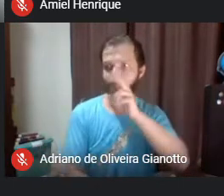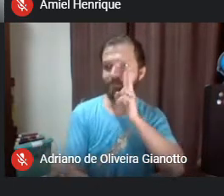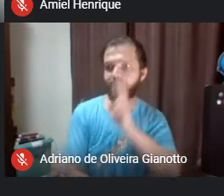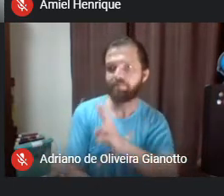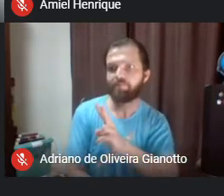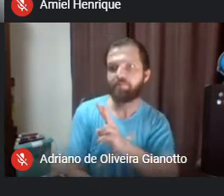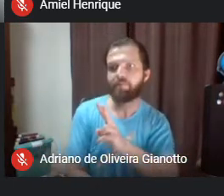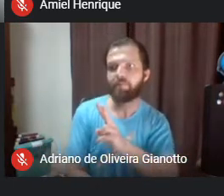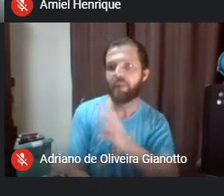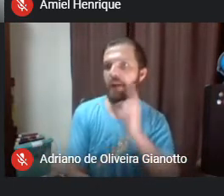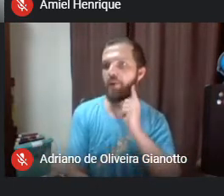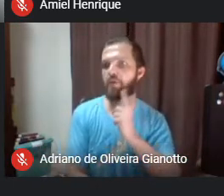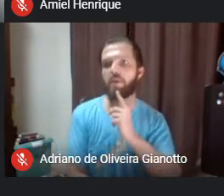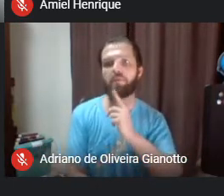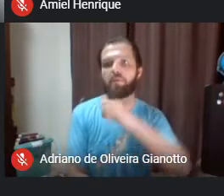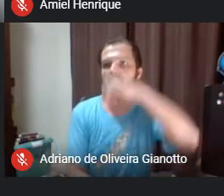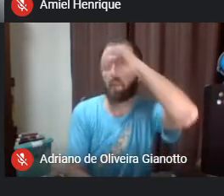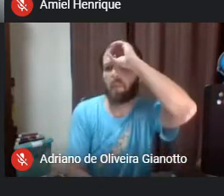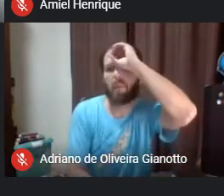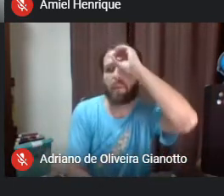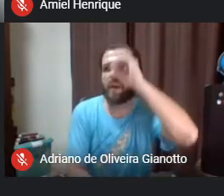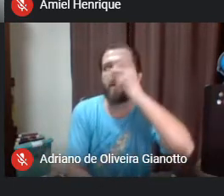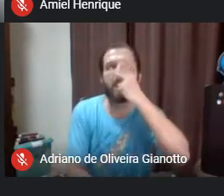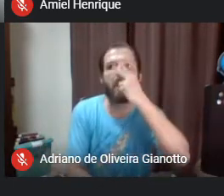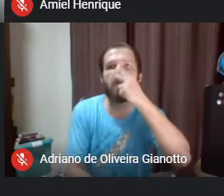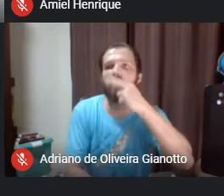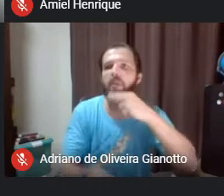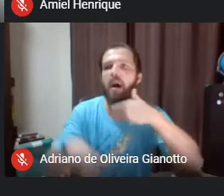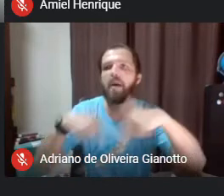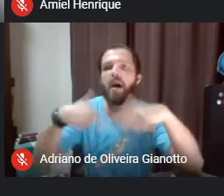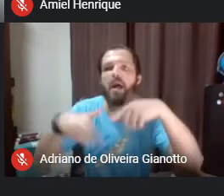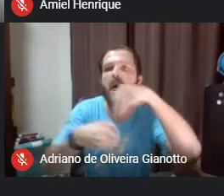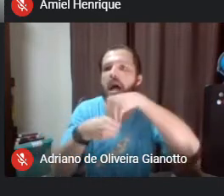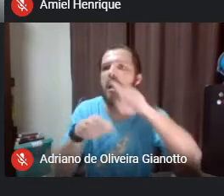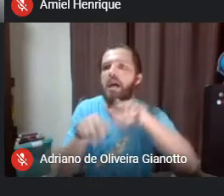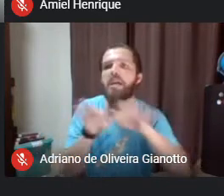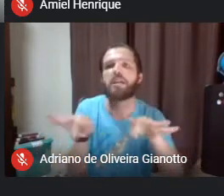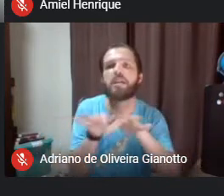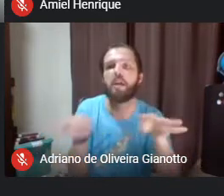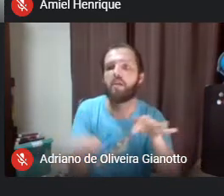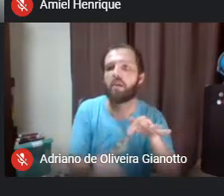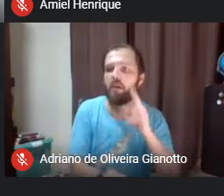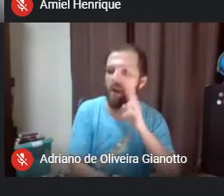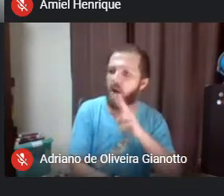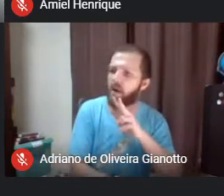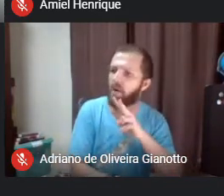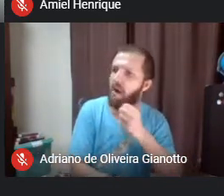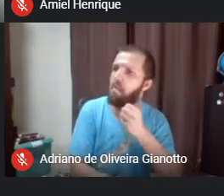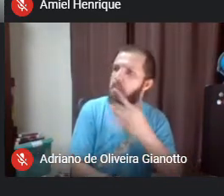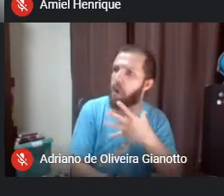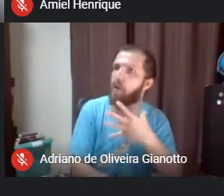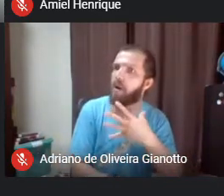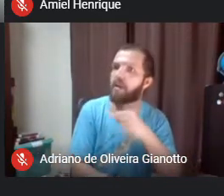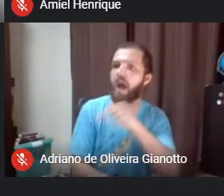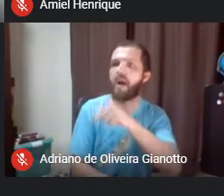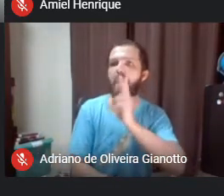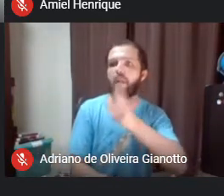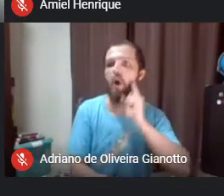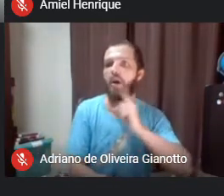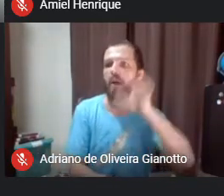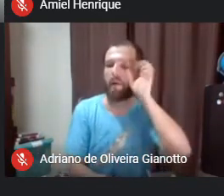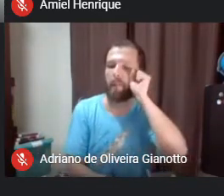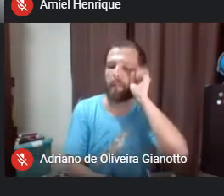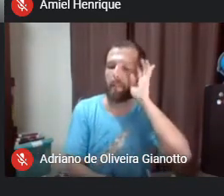para vocês também, ali no Egito, as pessoas não tinham conhecimento sobre a